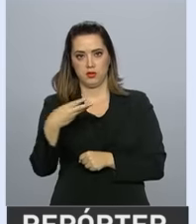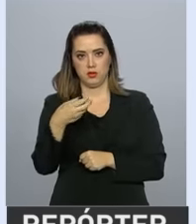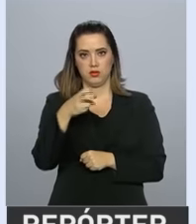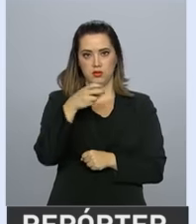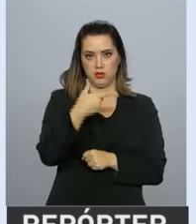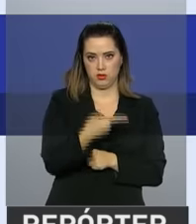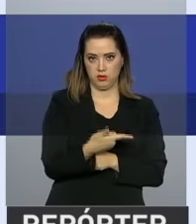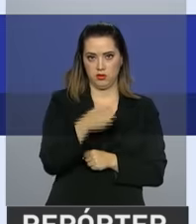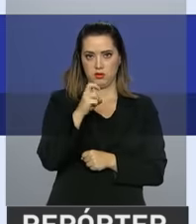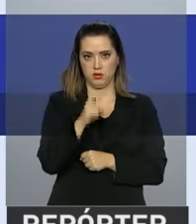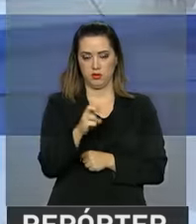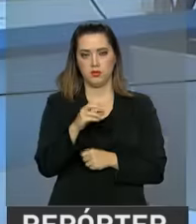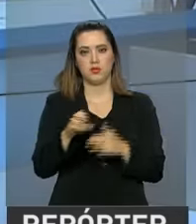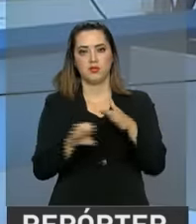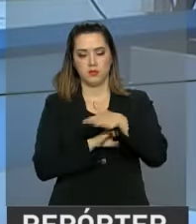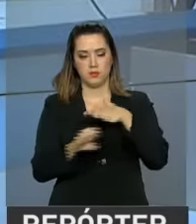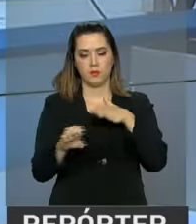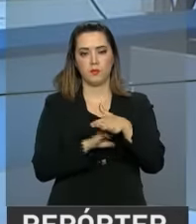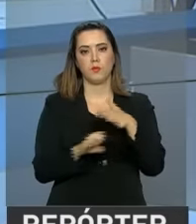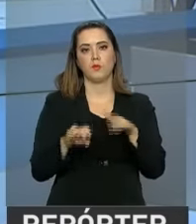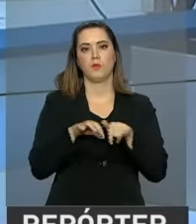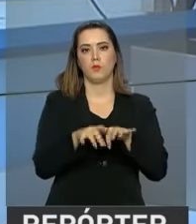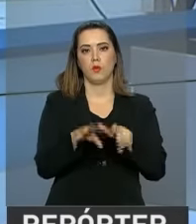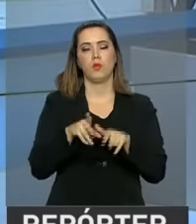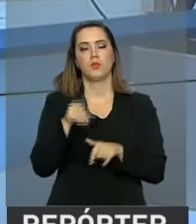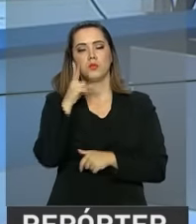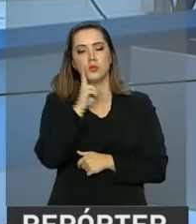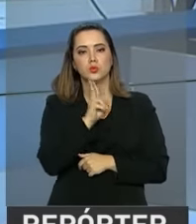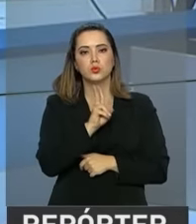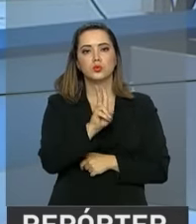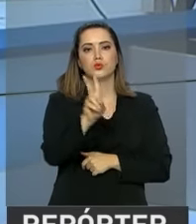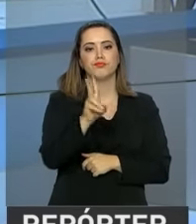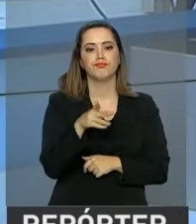325 empresas cadastradas. Todos os detalhes em